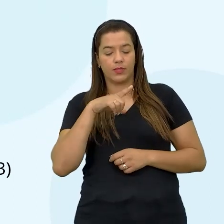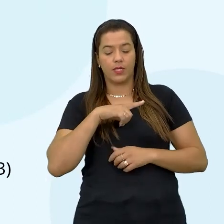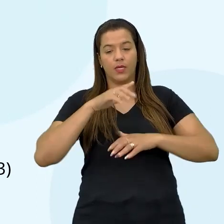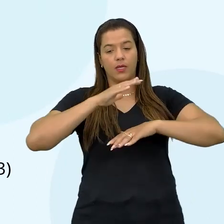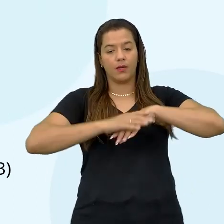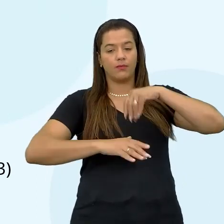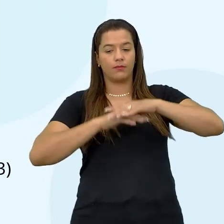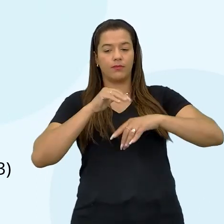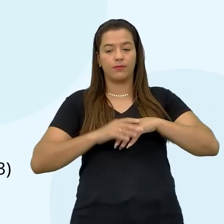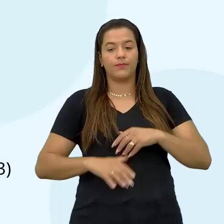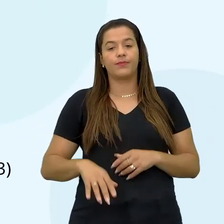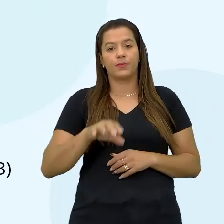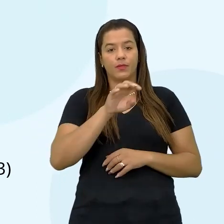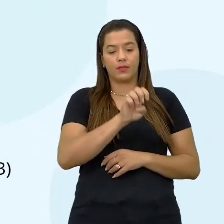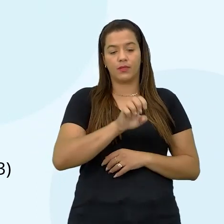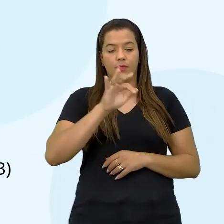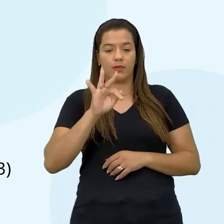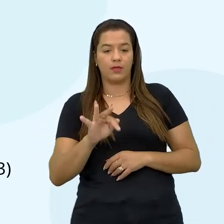habilidade